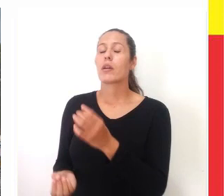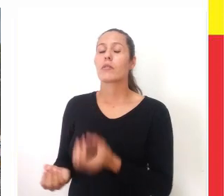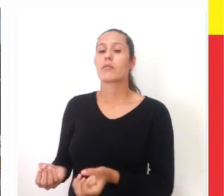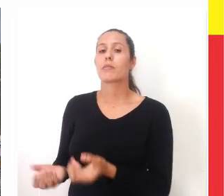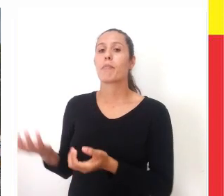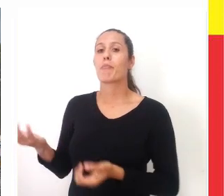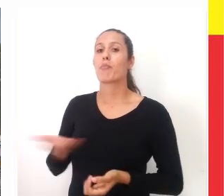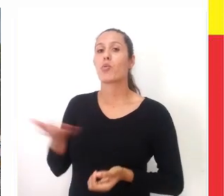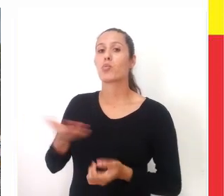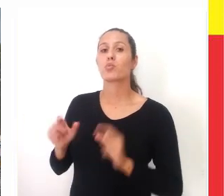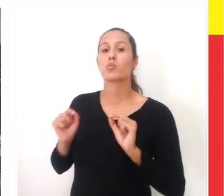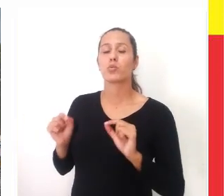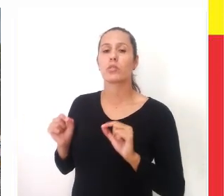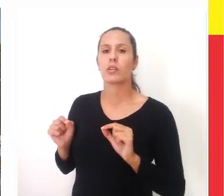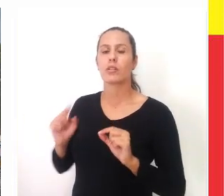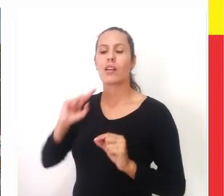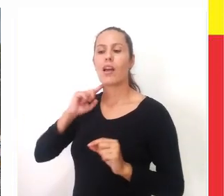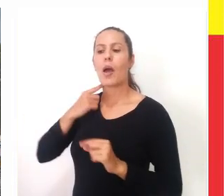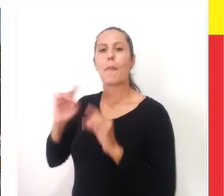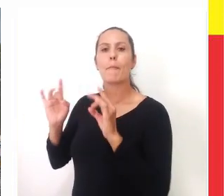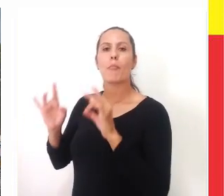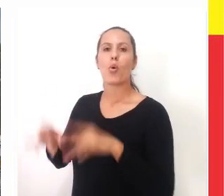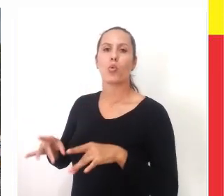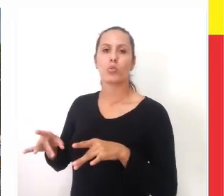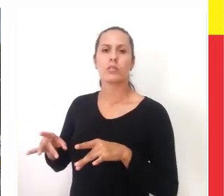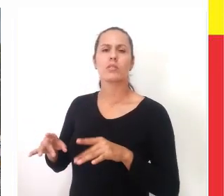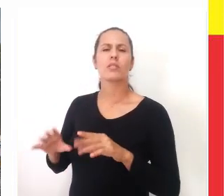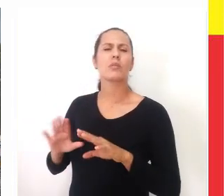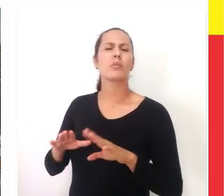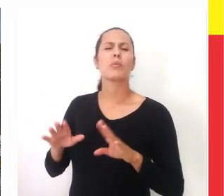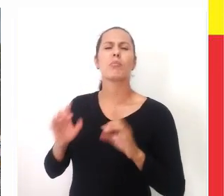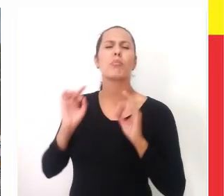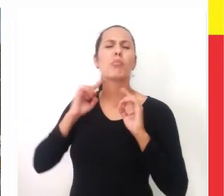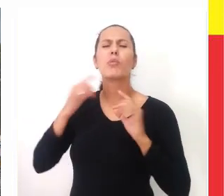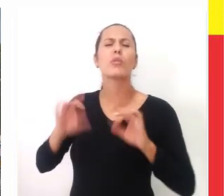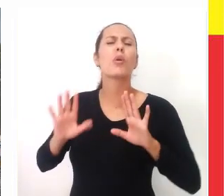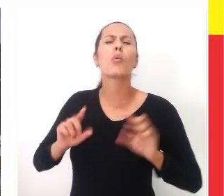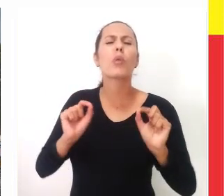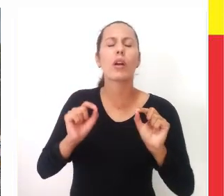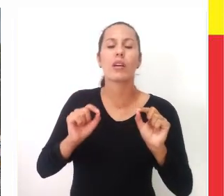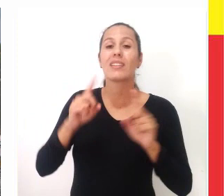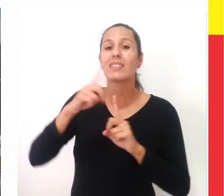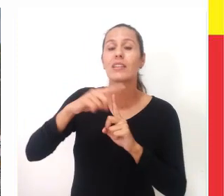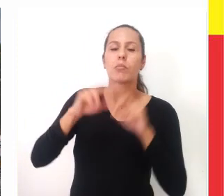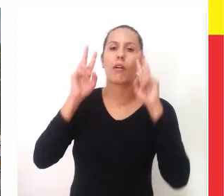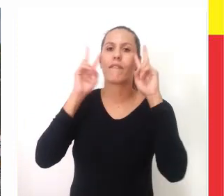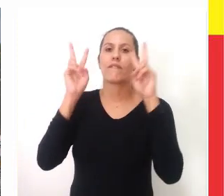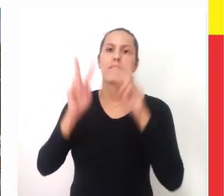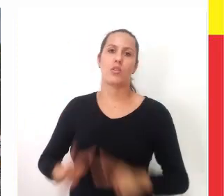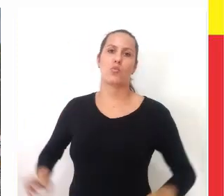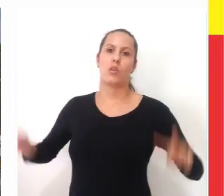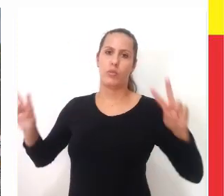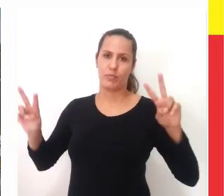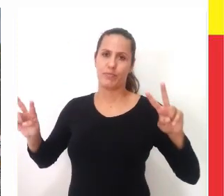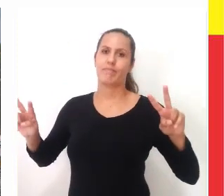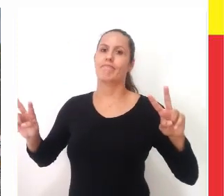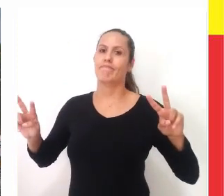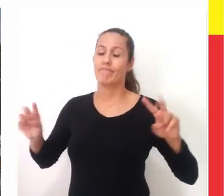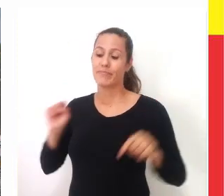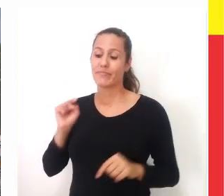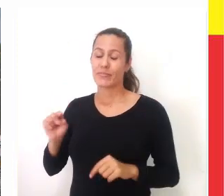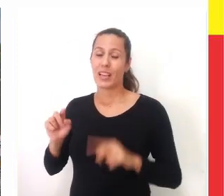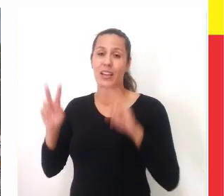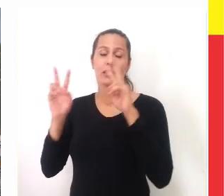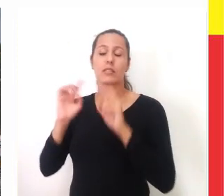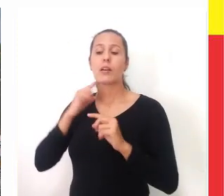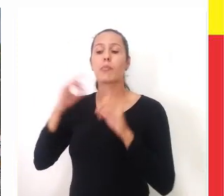também produz poluição. Que tipo de poluição? Visual, certo? E